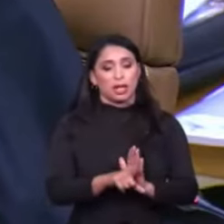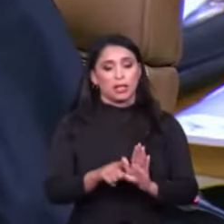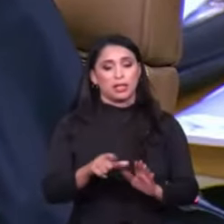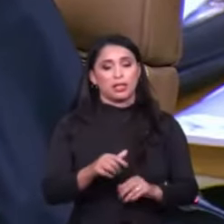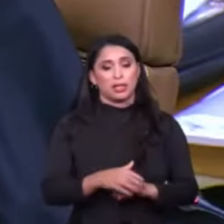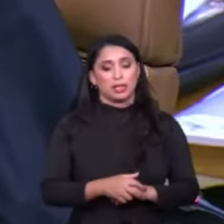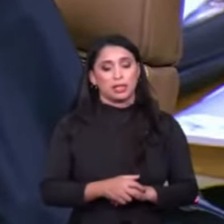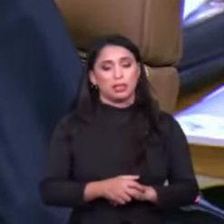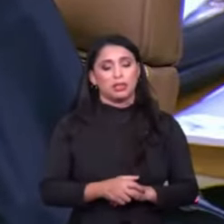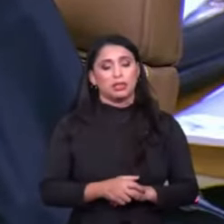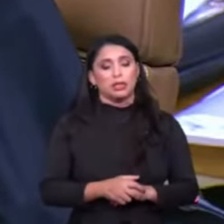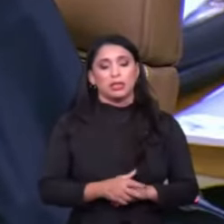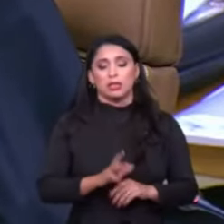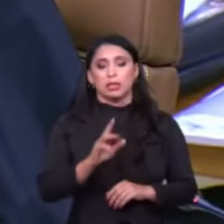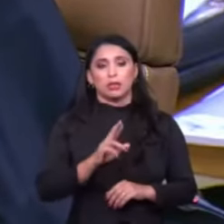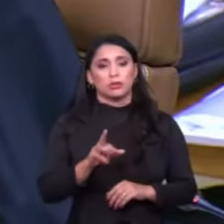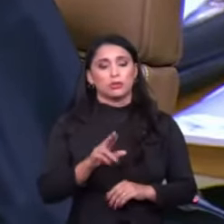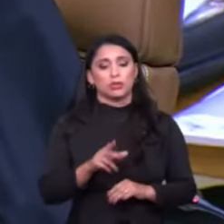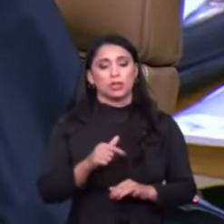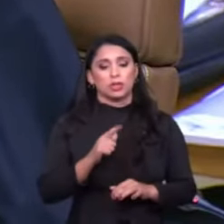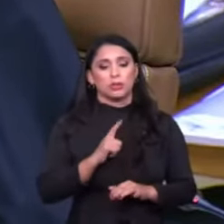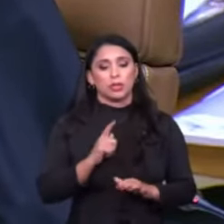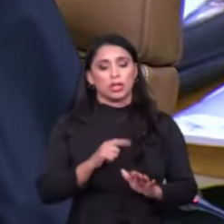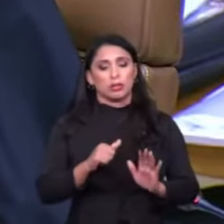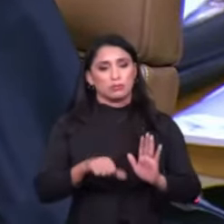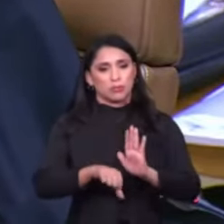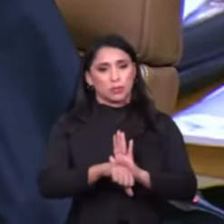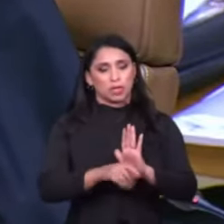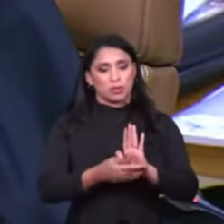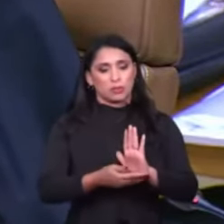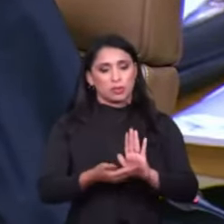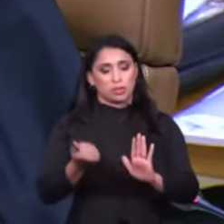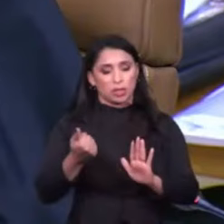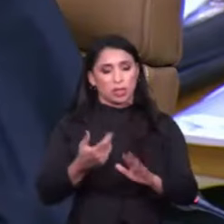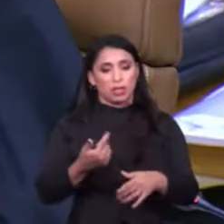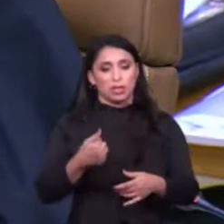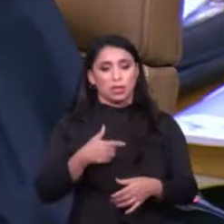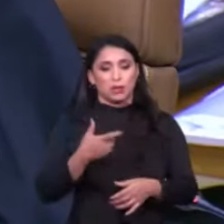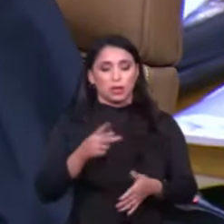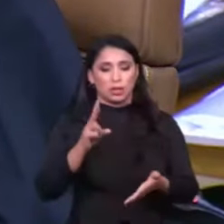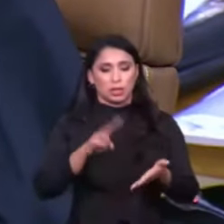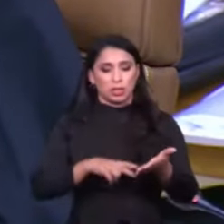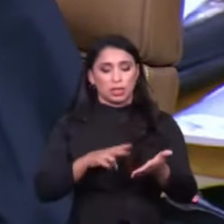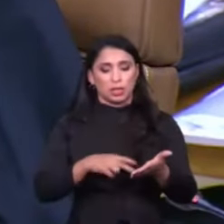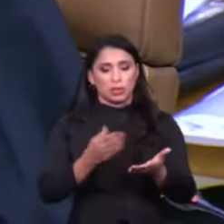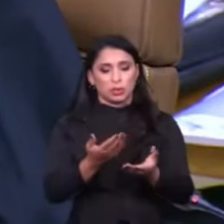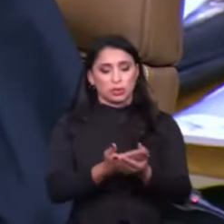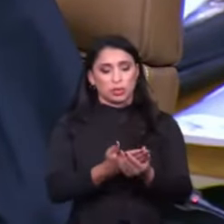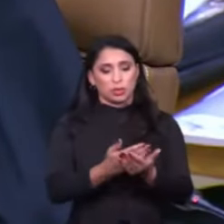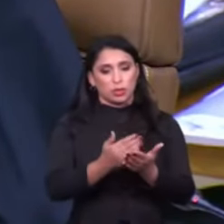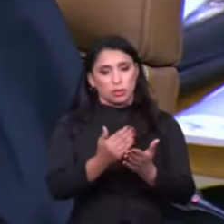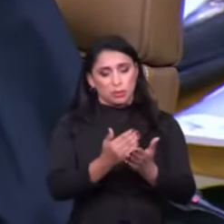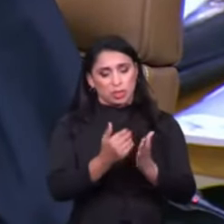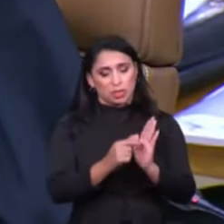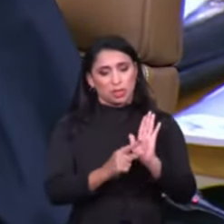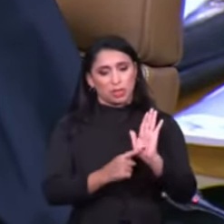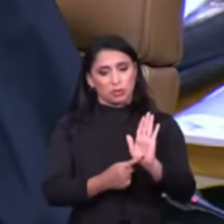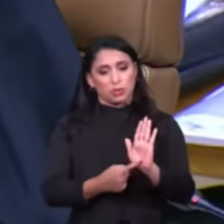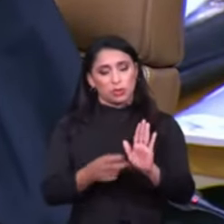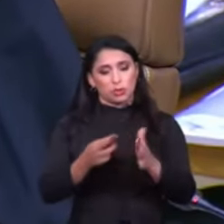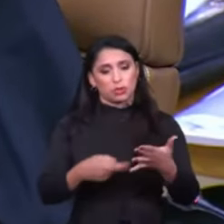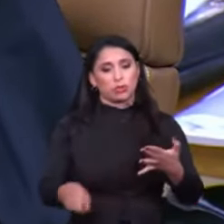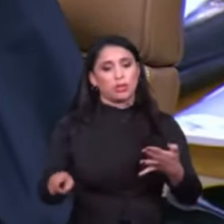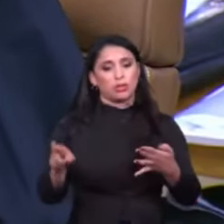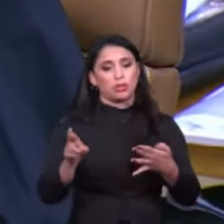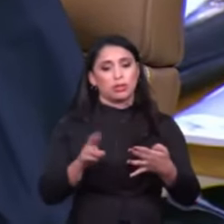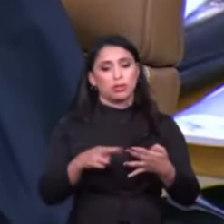11.343 de 2006 não implicou em abolição de crimes. Digo eu. Da leitura do precedente acima, conclui-se que no presente recurso